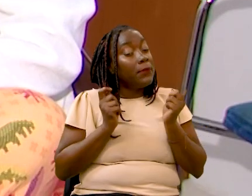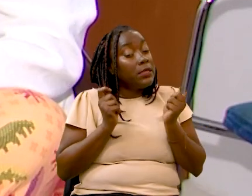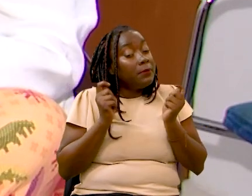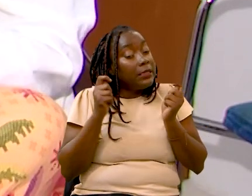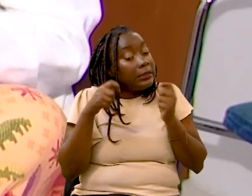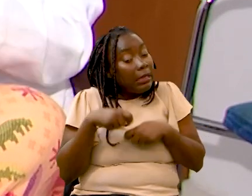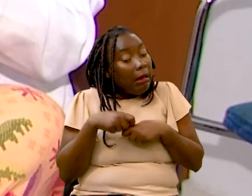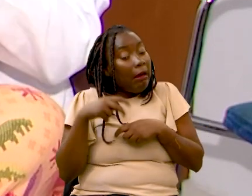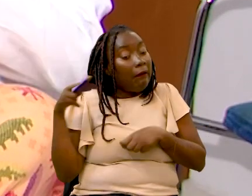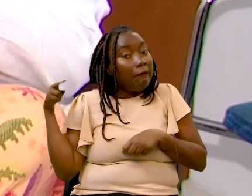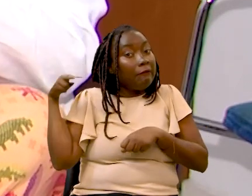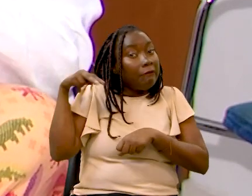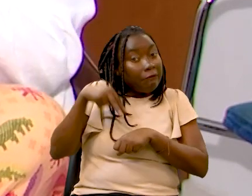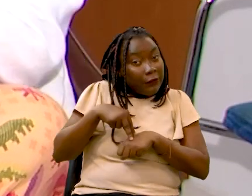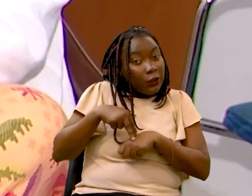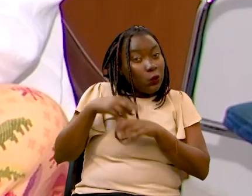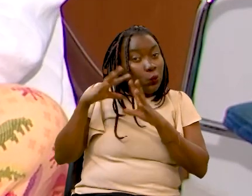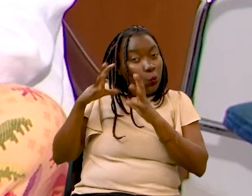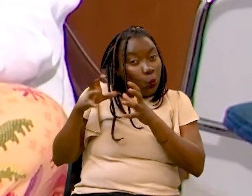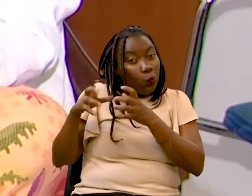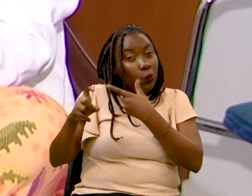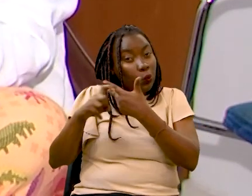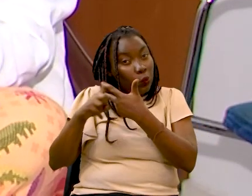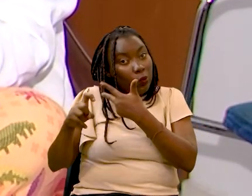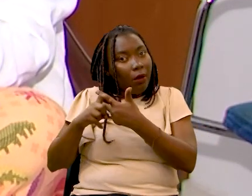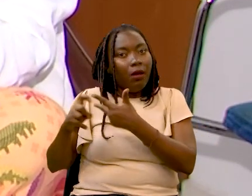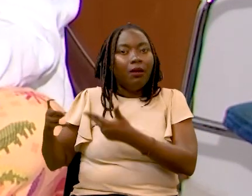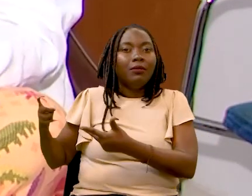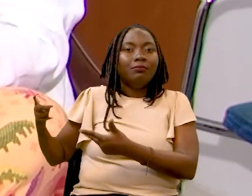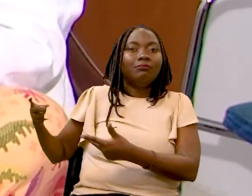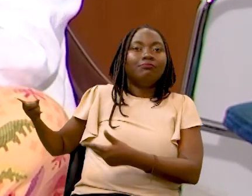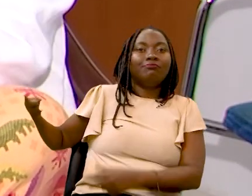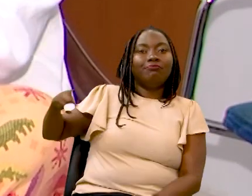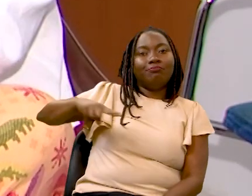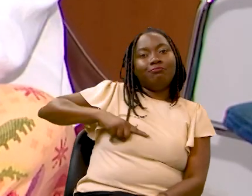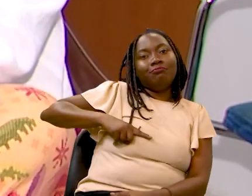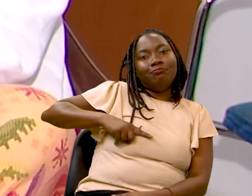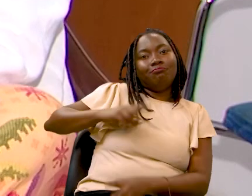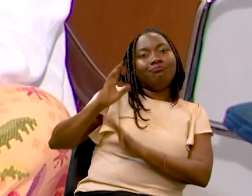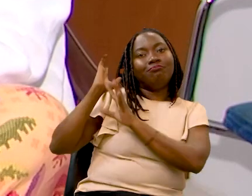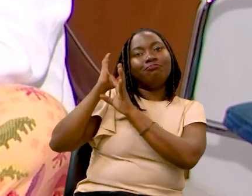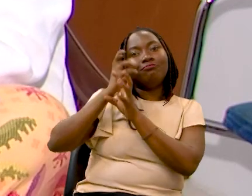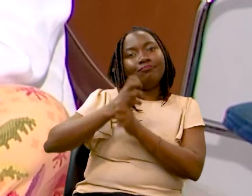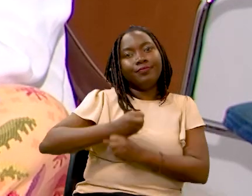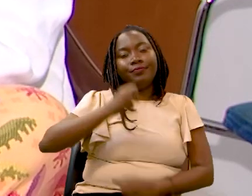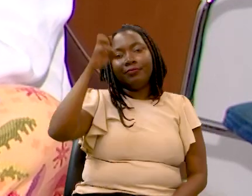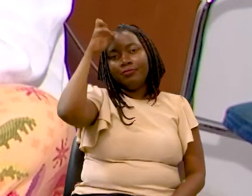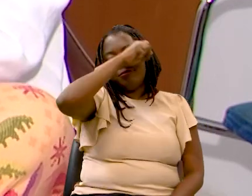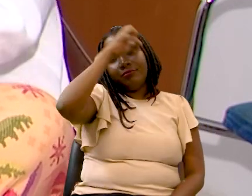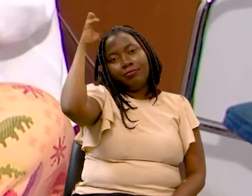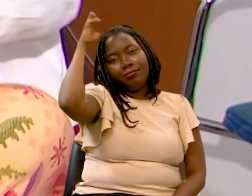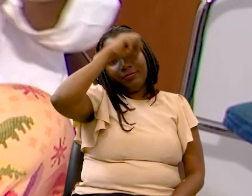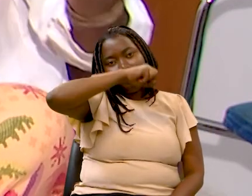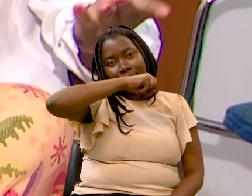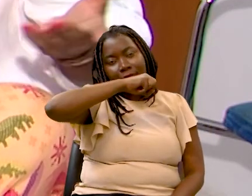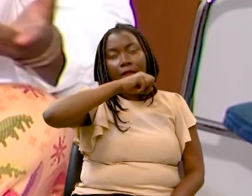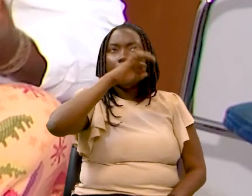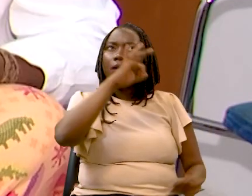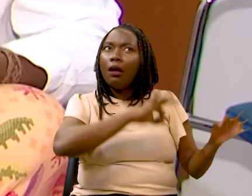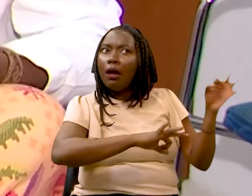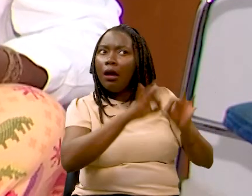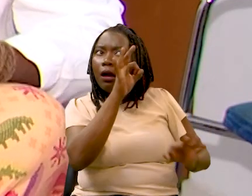que a minha possibilidade de ter vindo do mundo executivo já me dá uma bagagem, né? Então eu já tinha